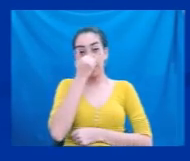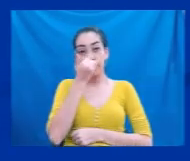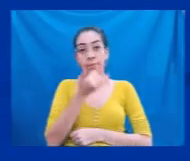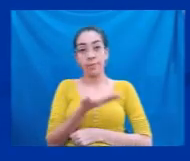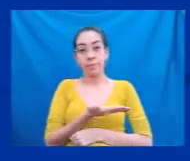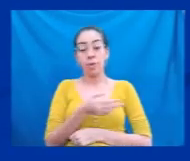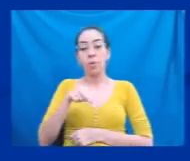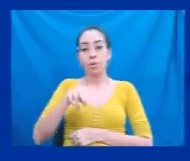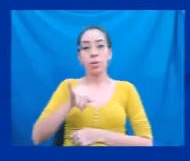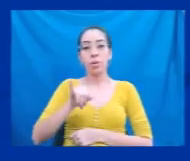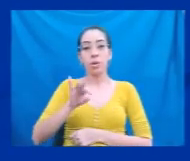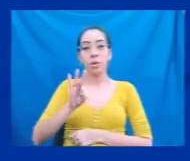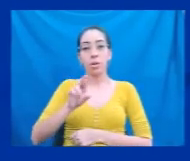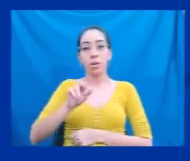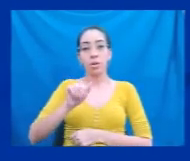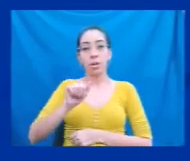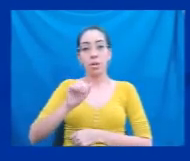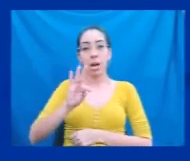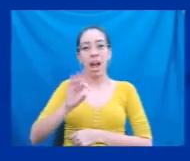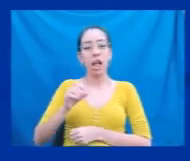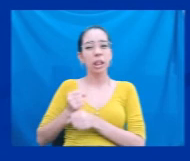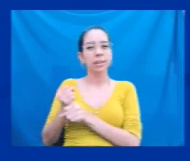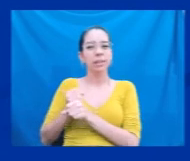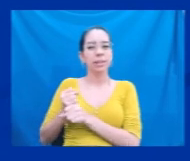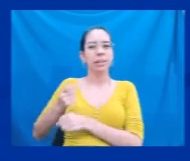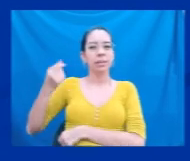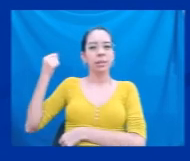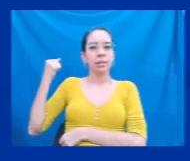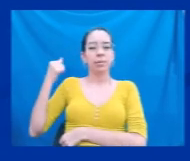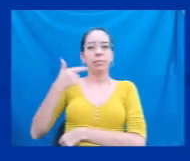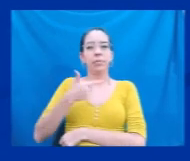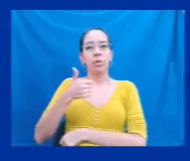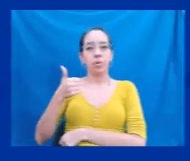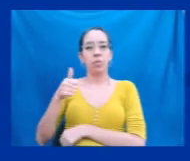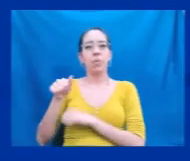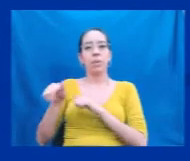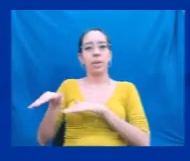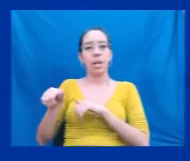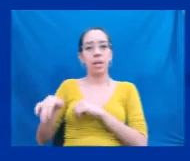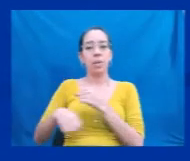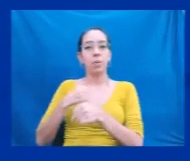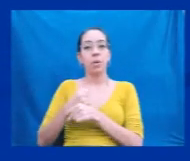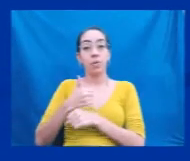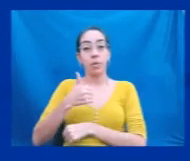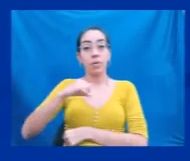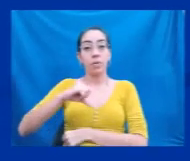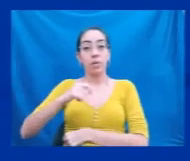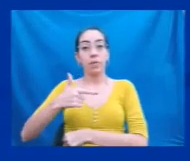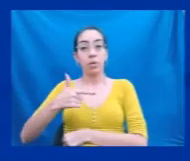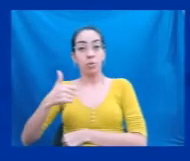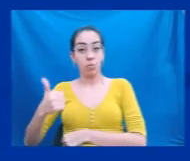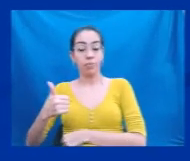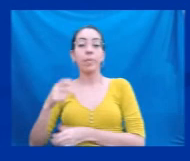né, há muito tempo atrás. Então, só para vocês terem noção, em 21 de setembro de 1921 ocorreu um acidente na Alemanha,